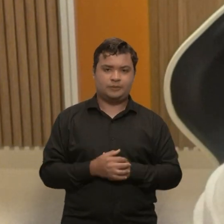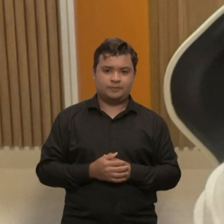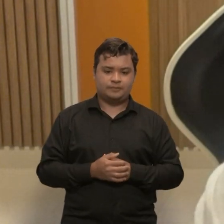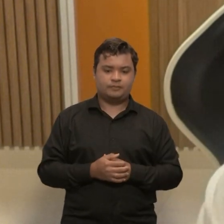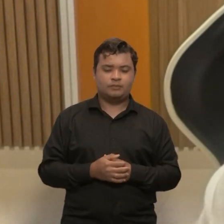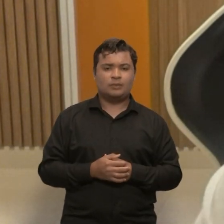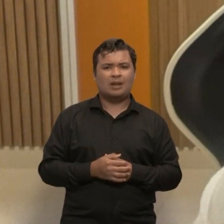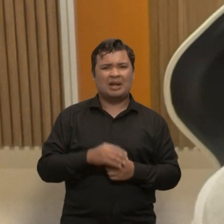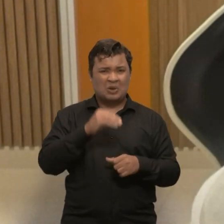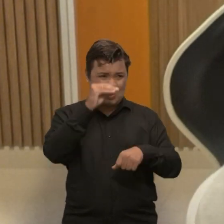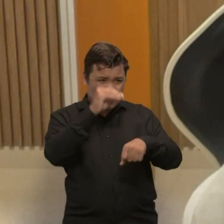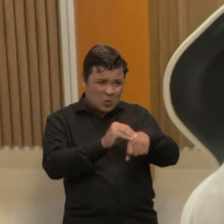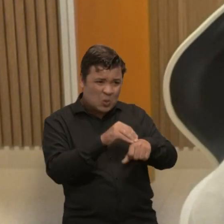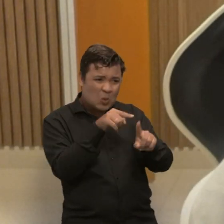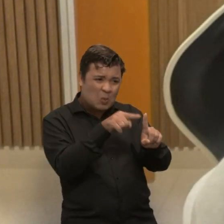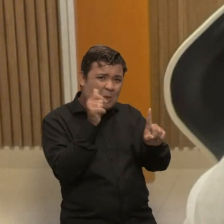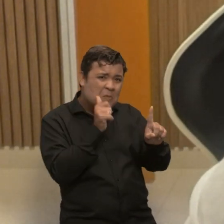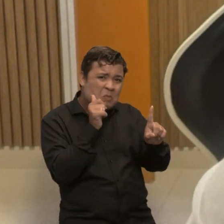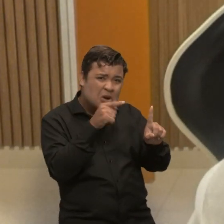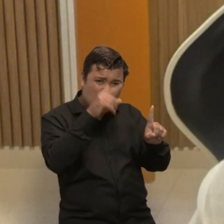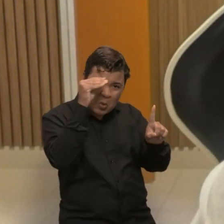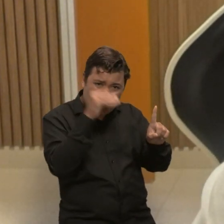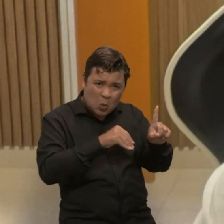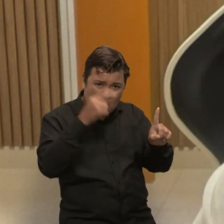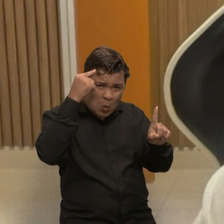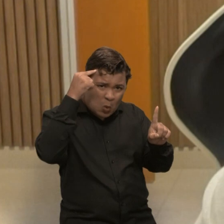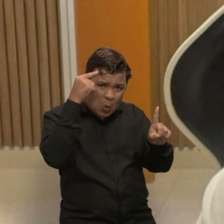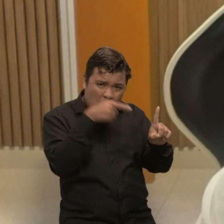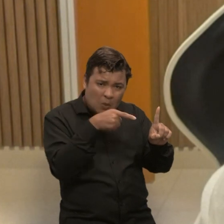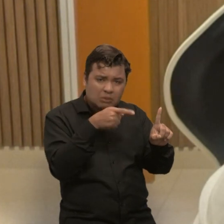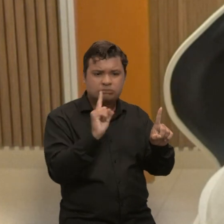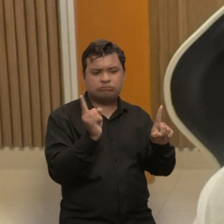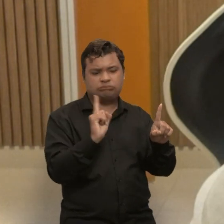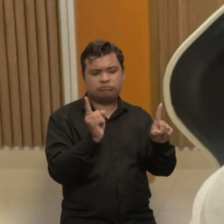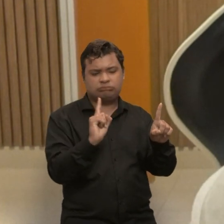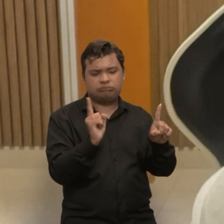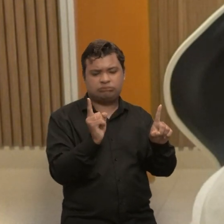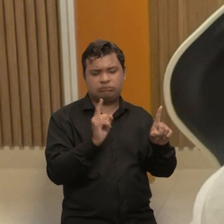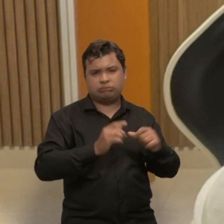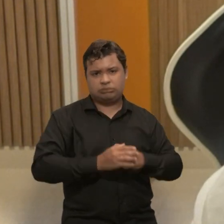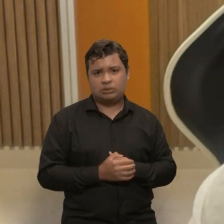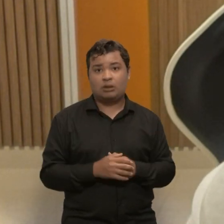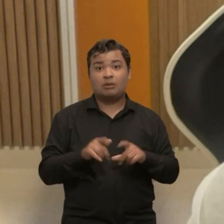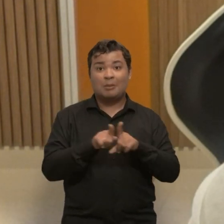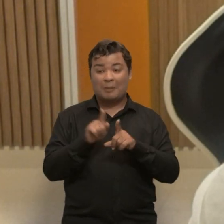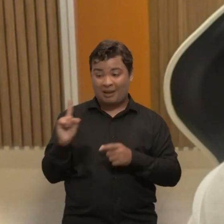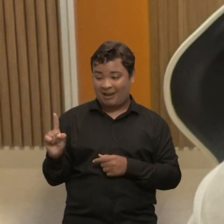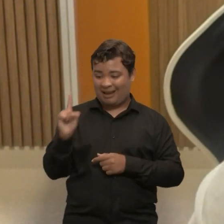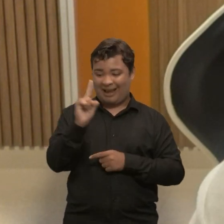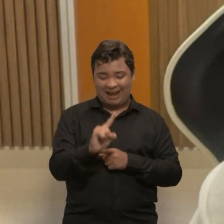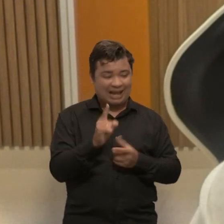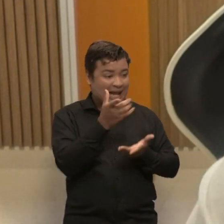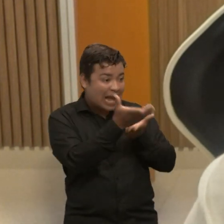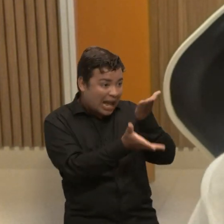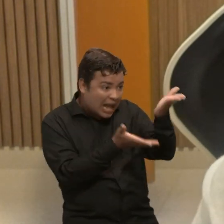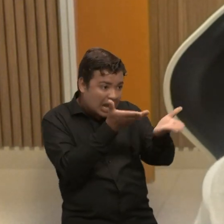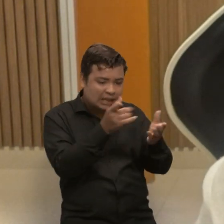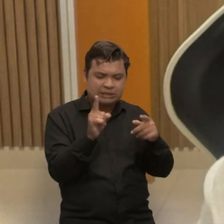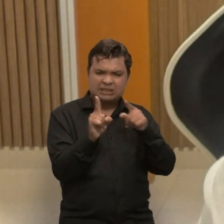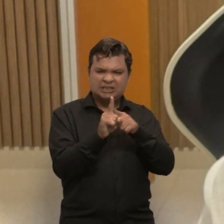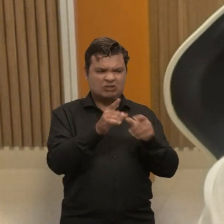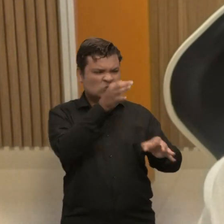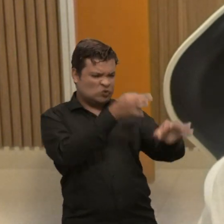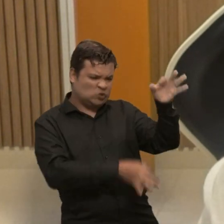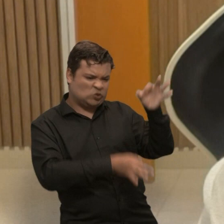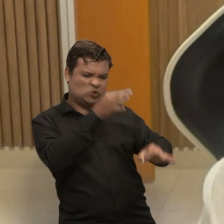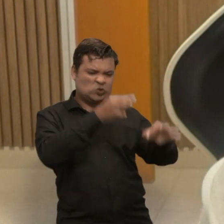da mulher, que não cabe julgamento ali aquele servidor que está atendendo aquela mulher, mas isso